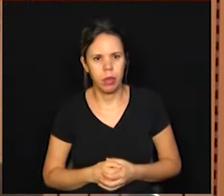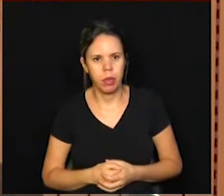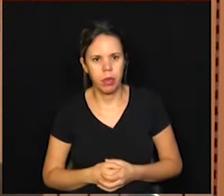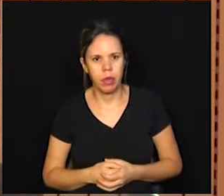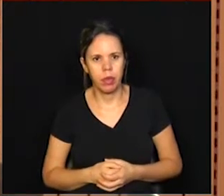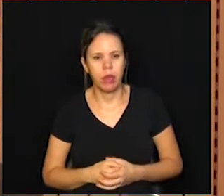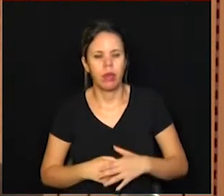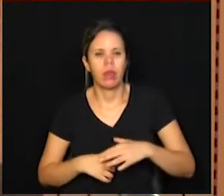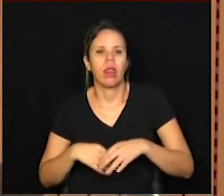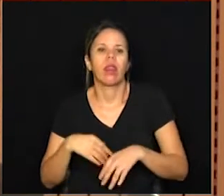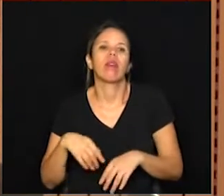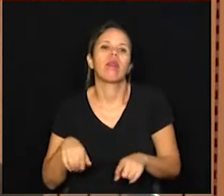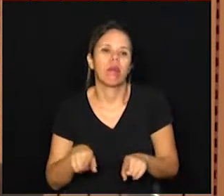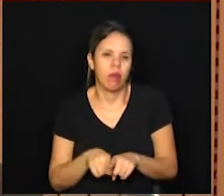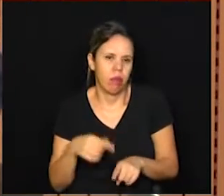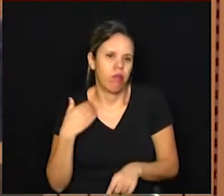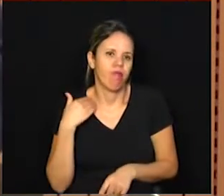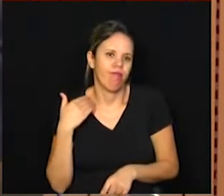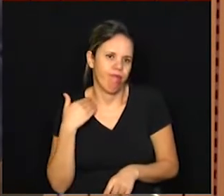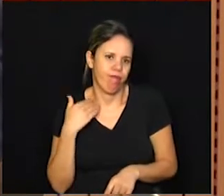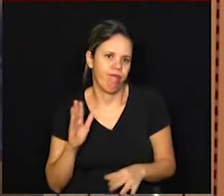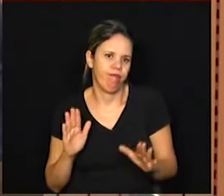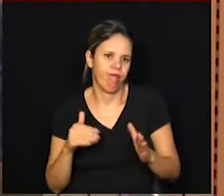instituição também sofresse